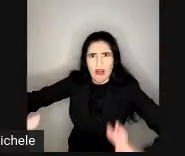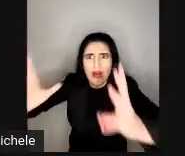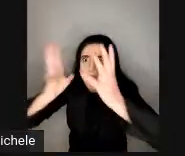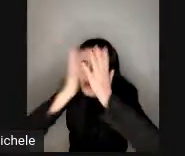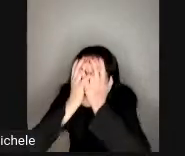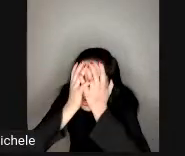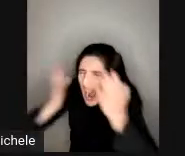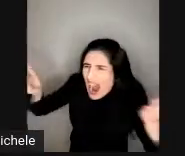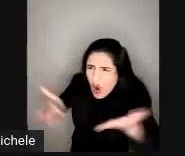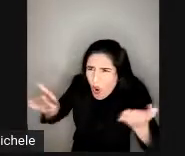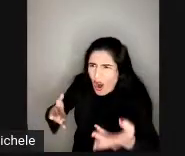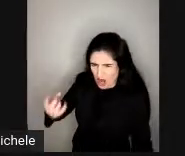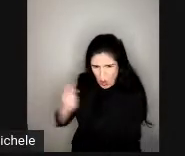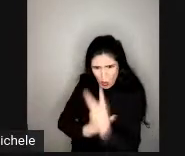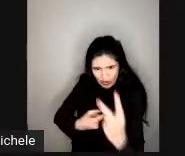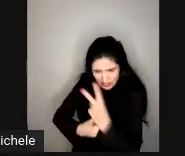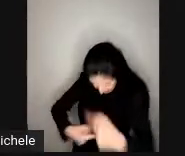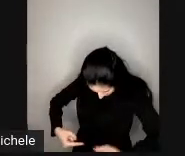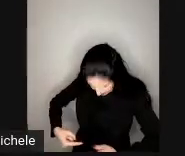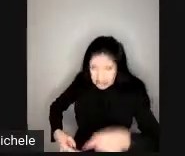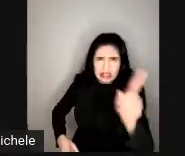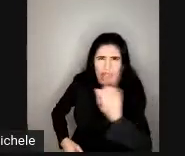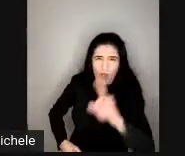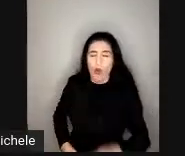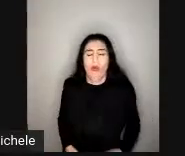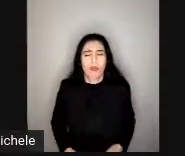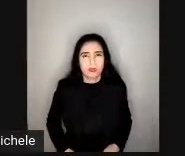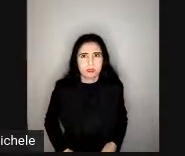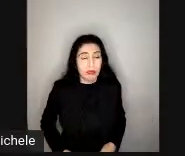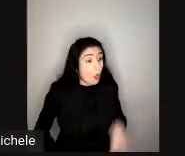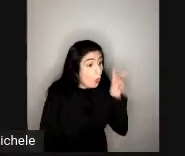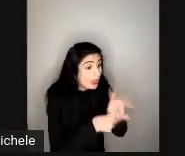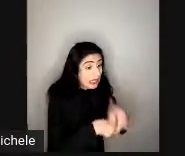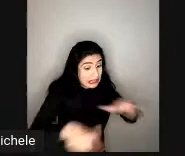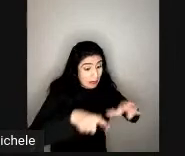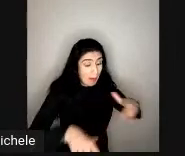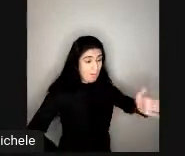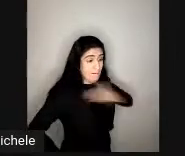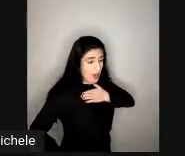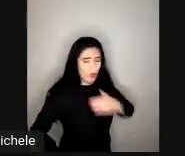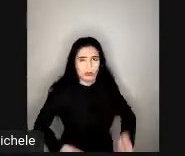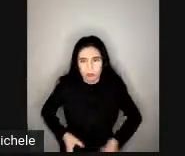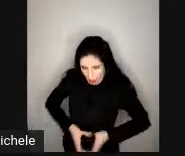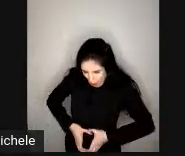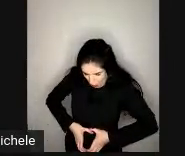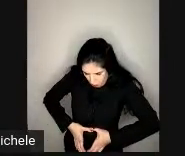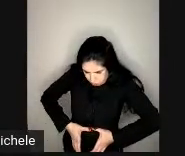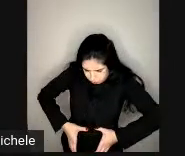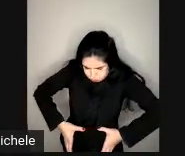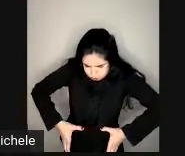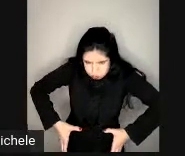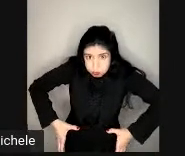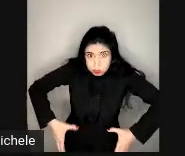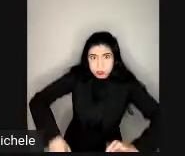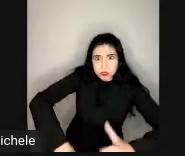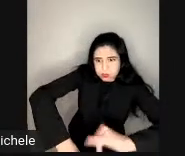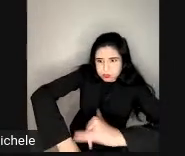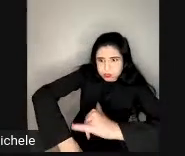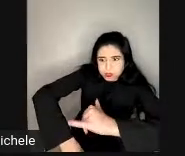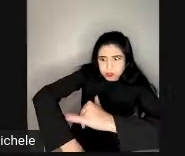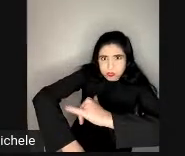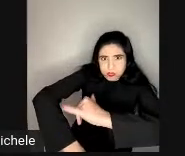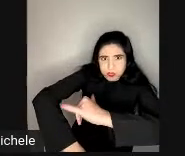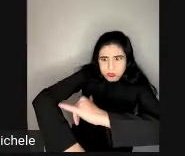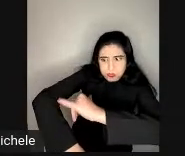para cuidar. E foi crescendo, e foi crescendo. E eu, né, sentia ele